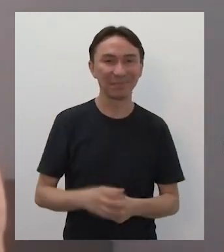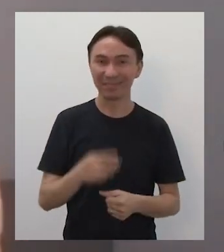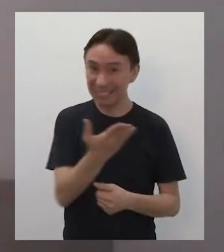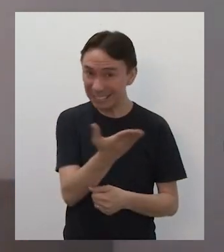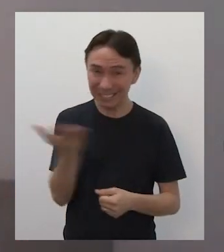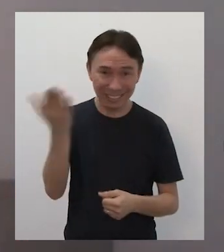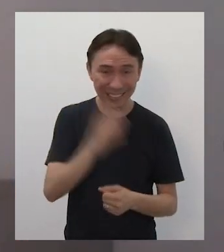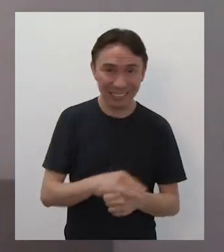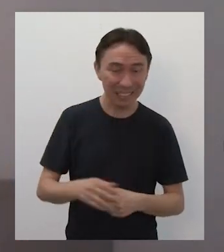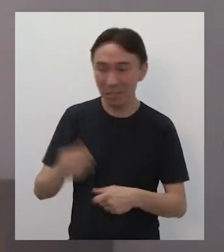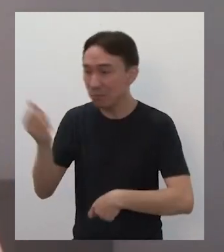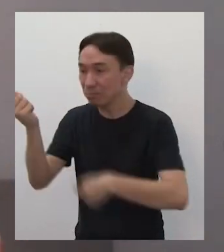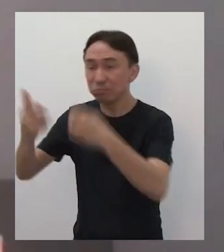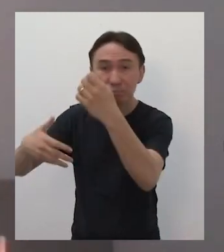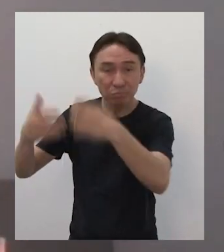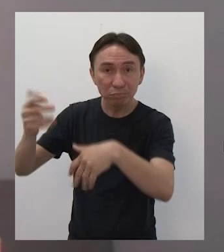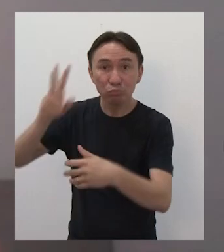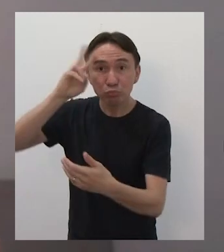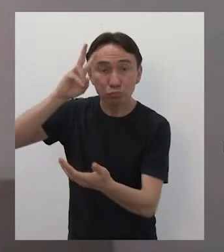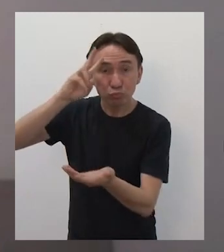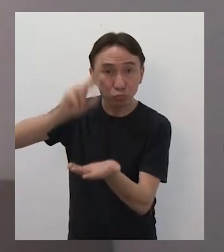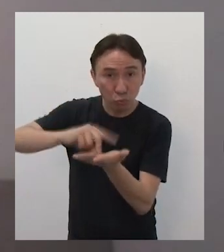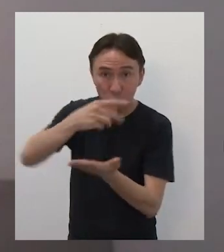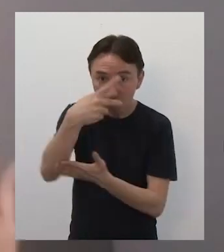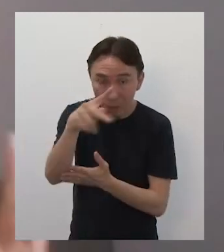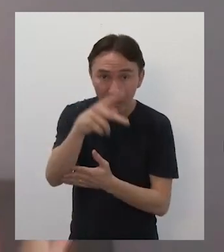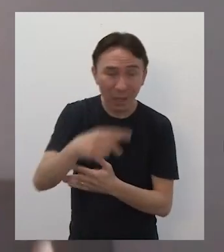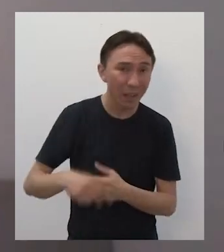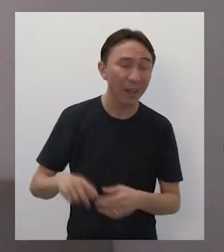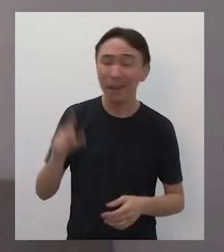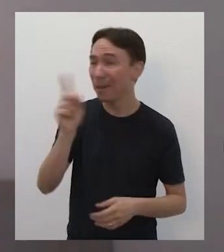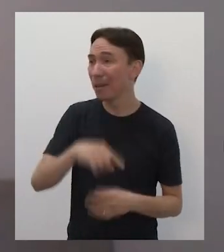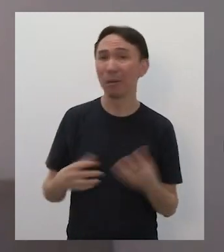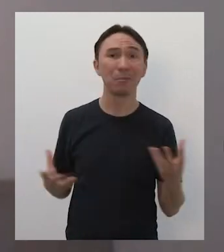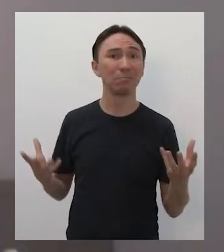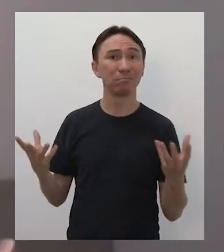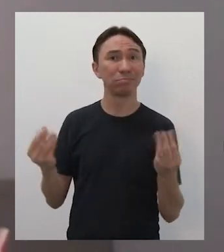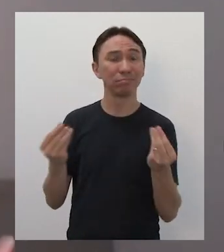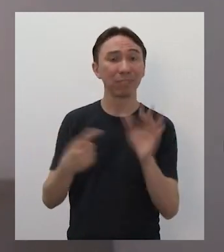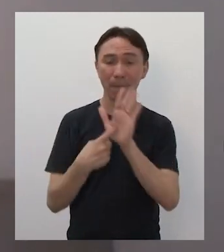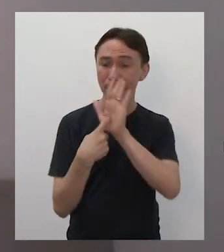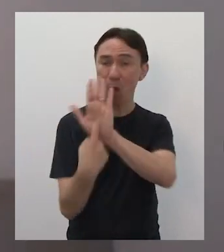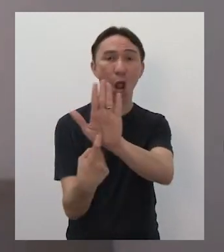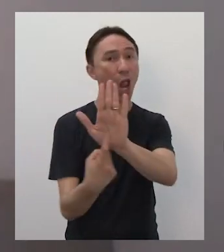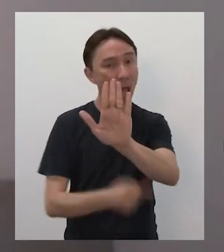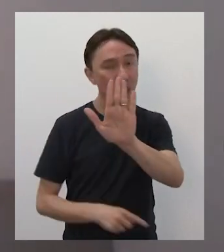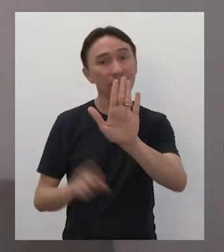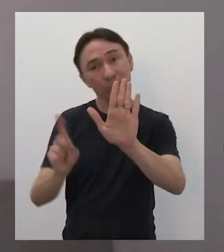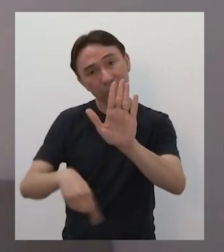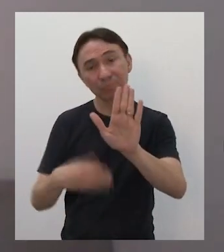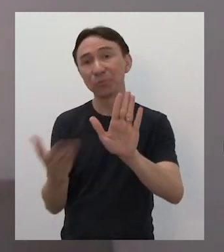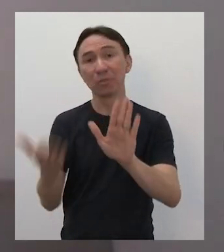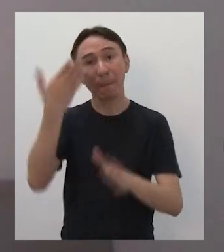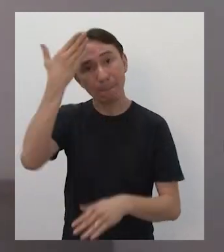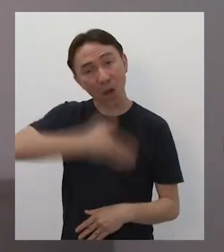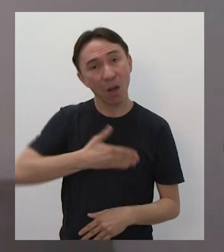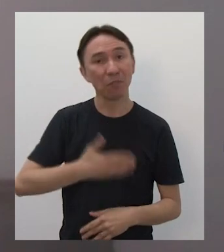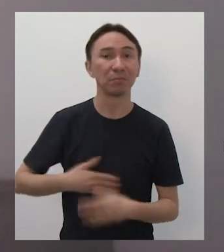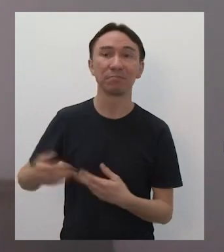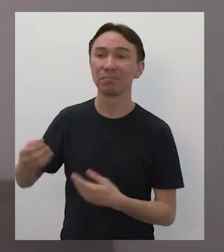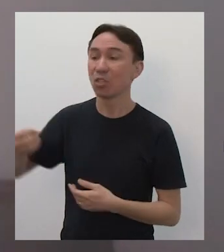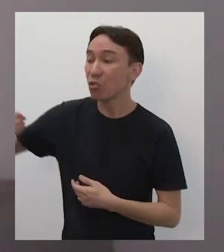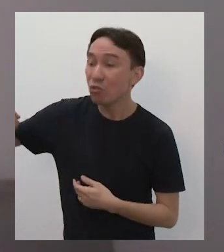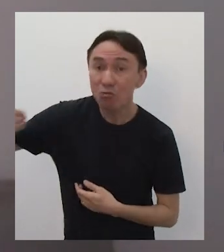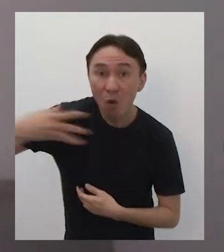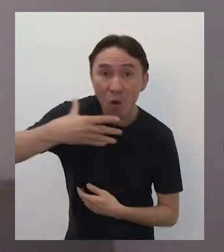ao novo, de curiosidade para aprender, de imaginação criativa e do interesse artístico.